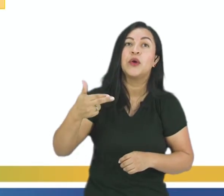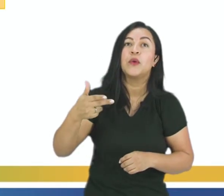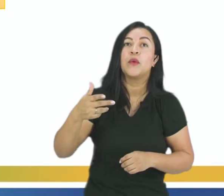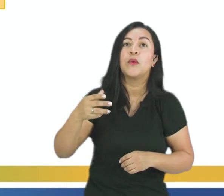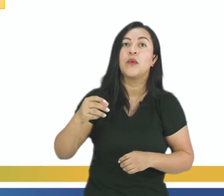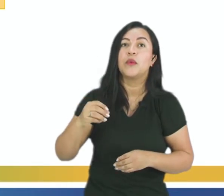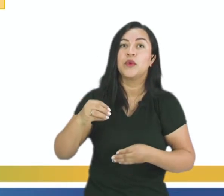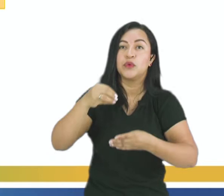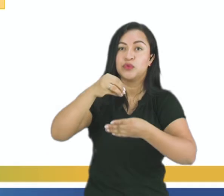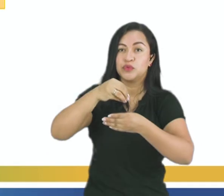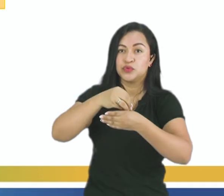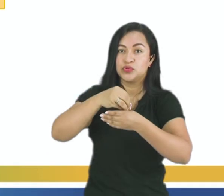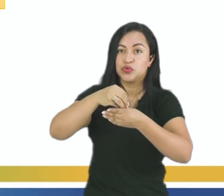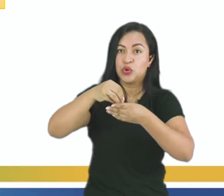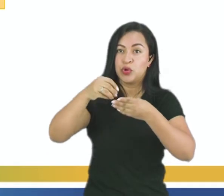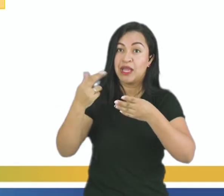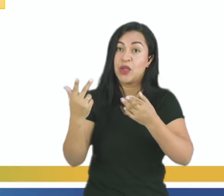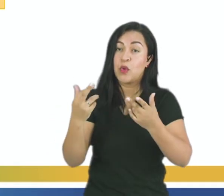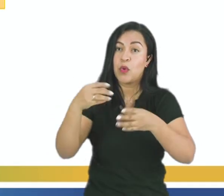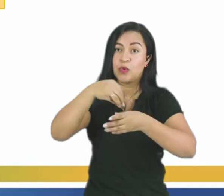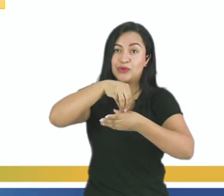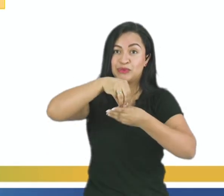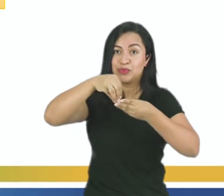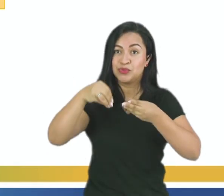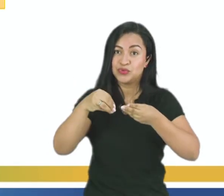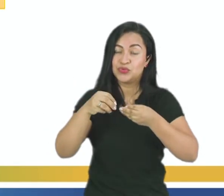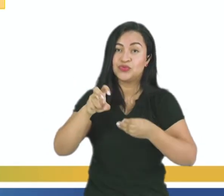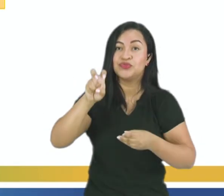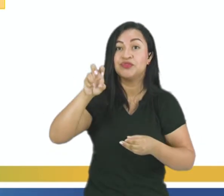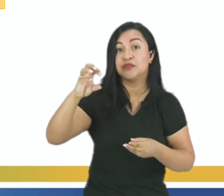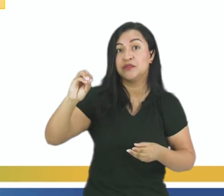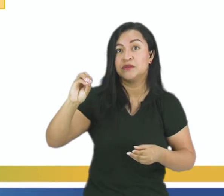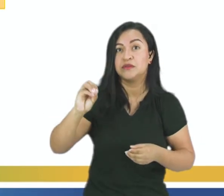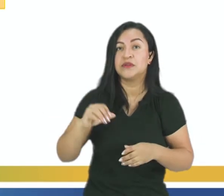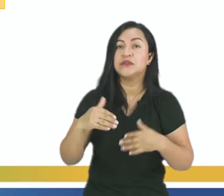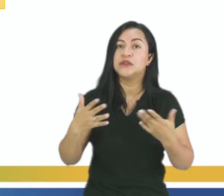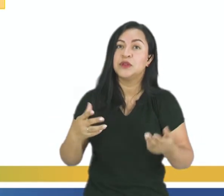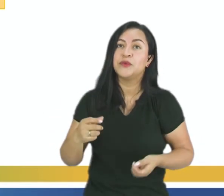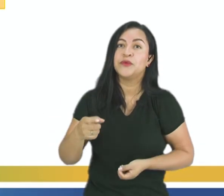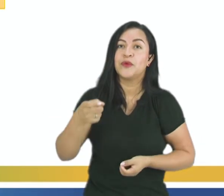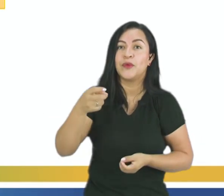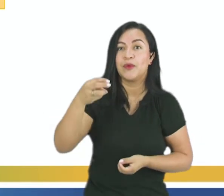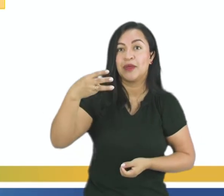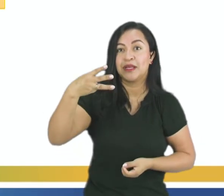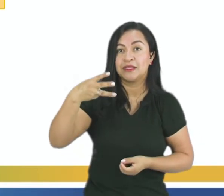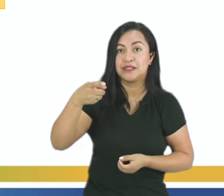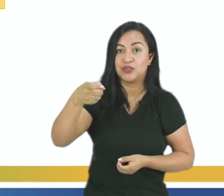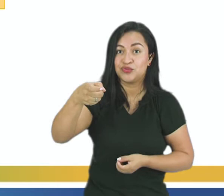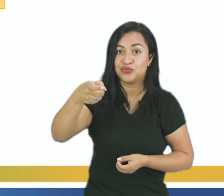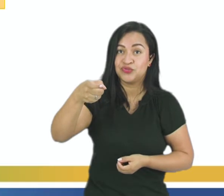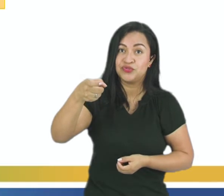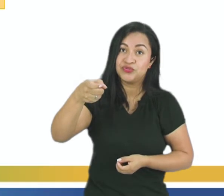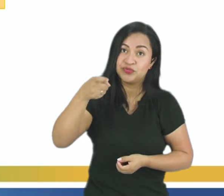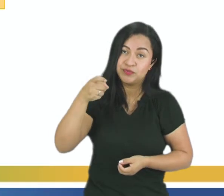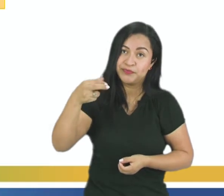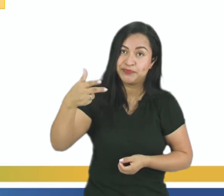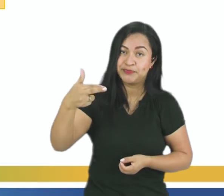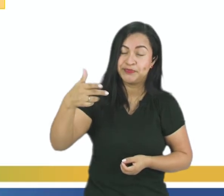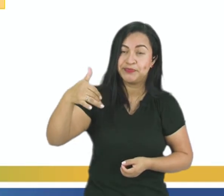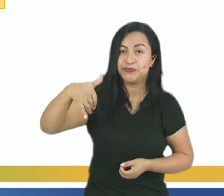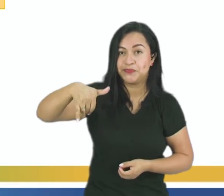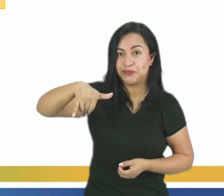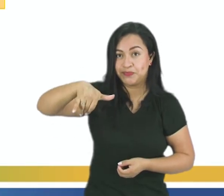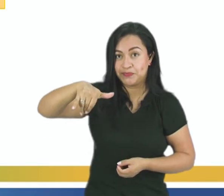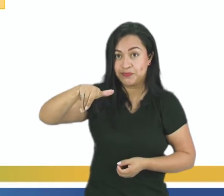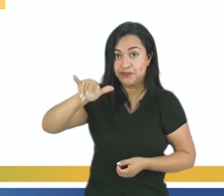ao preço de um estojo mais R$5. Isto é, o valor de 3 lápis, 3 vezes x, é